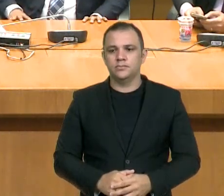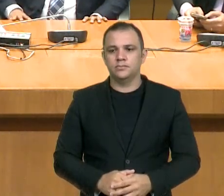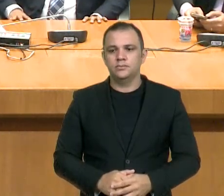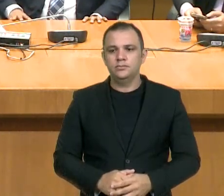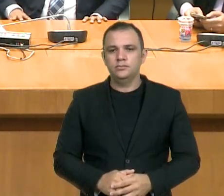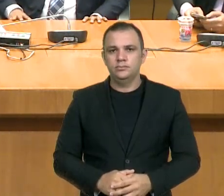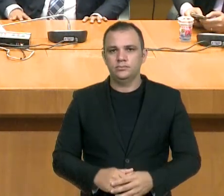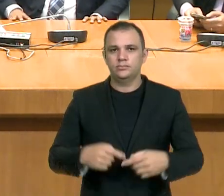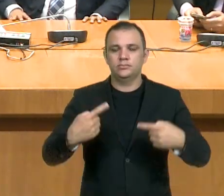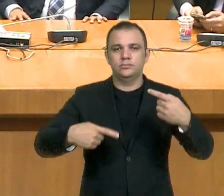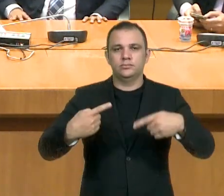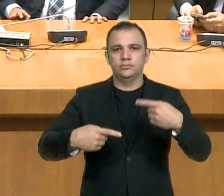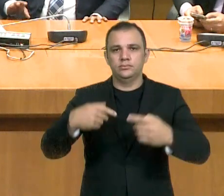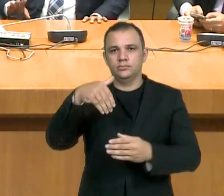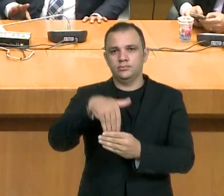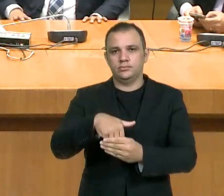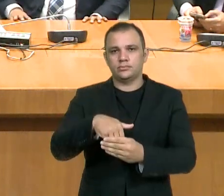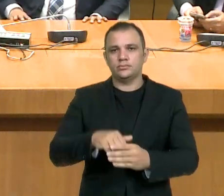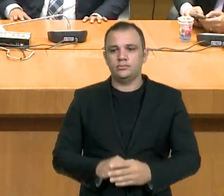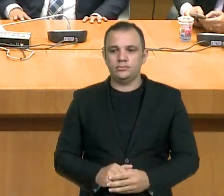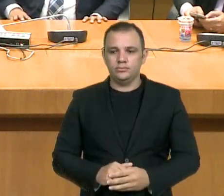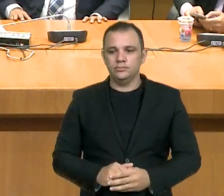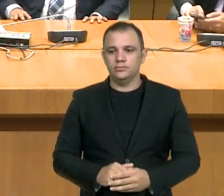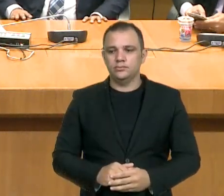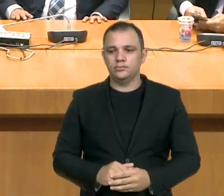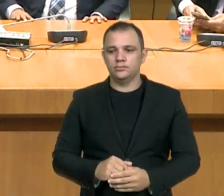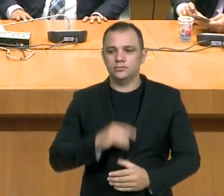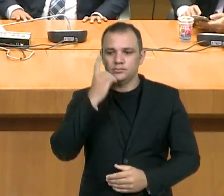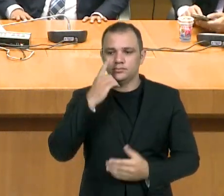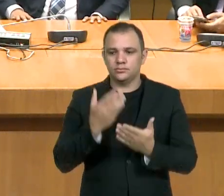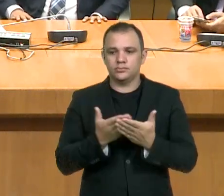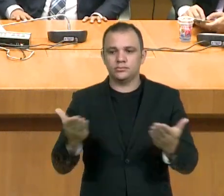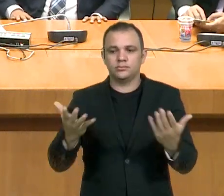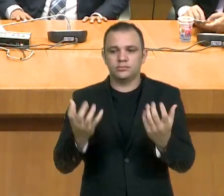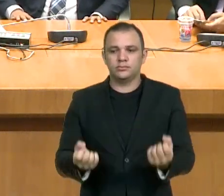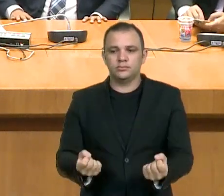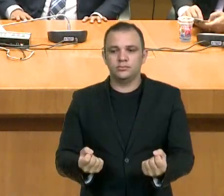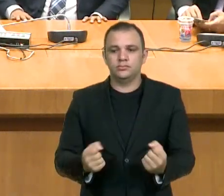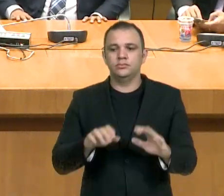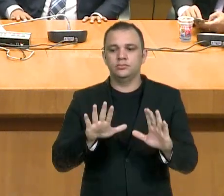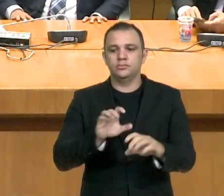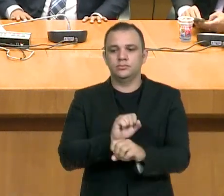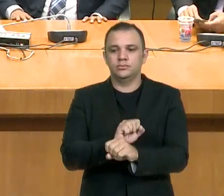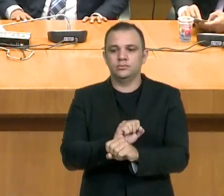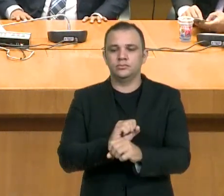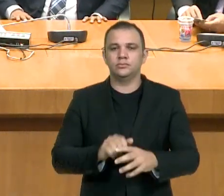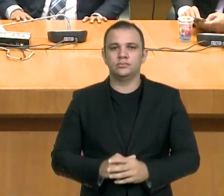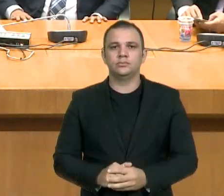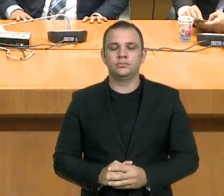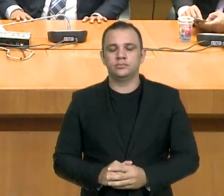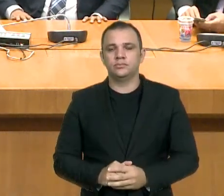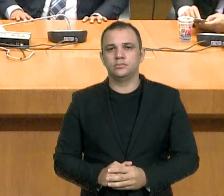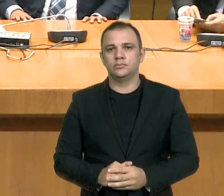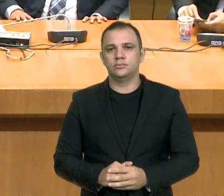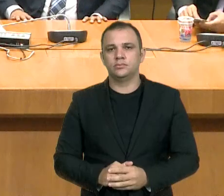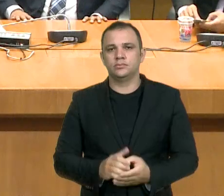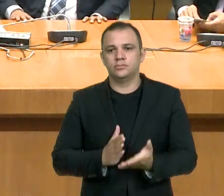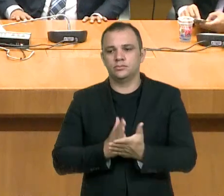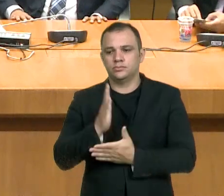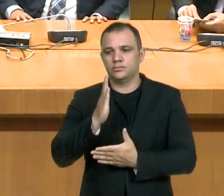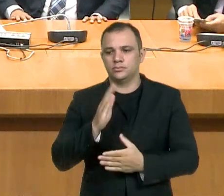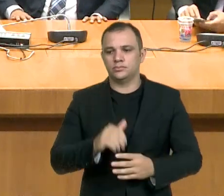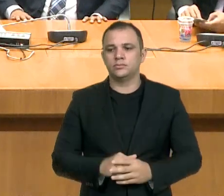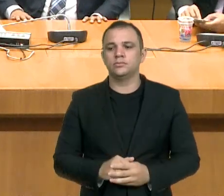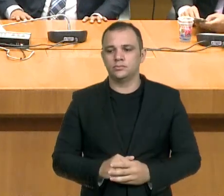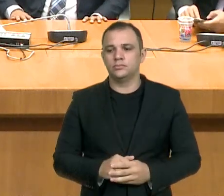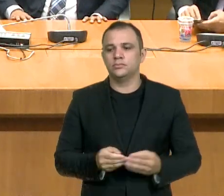Em discussão, em votação, as senhoras deputadas, senhores deputados que aprovam, permaneçam como estão. Aprovado,